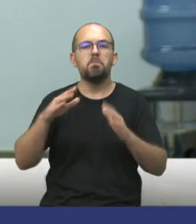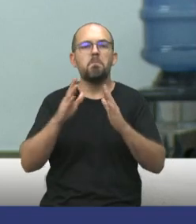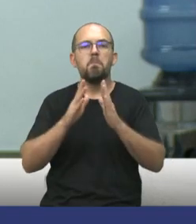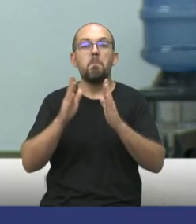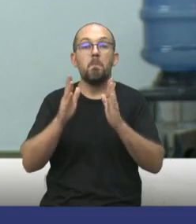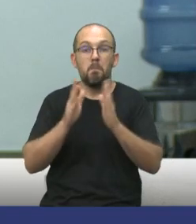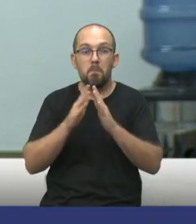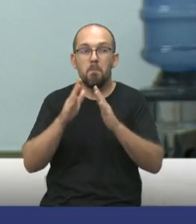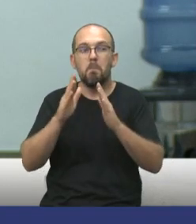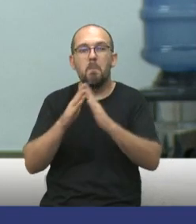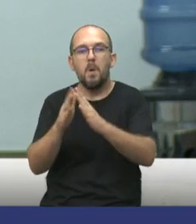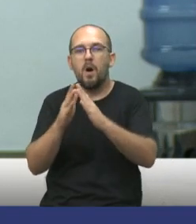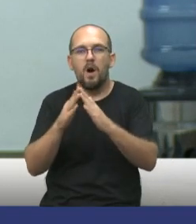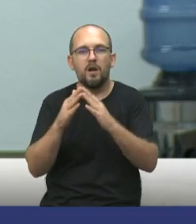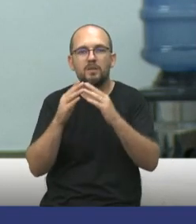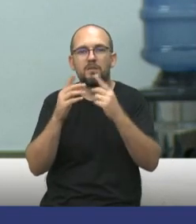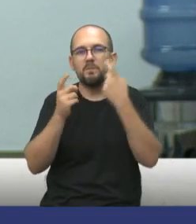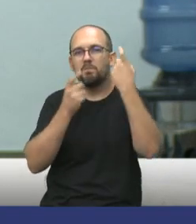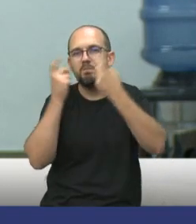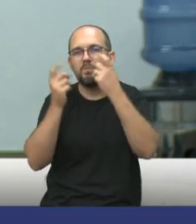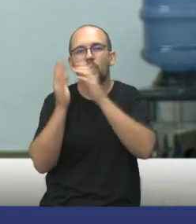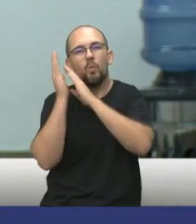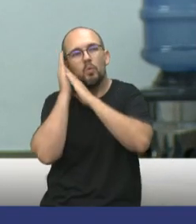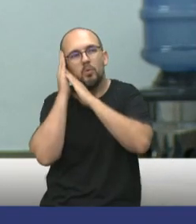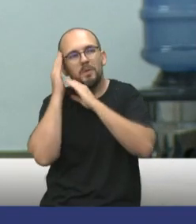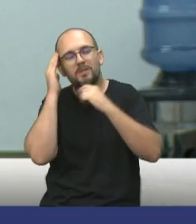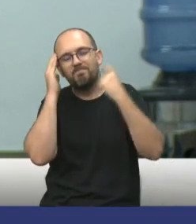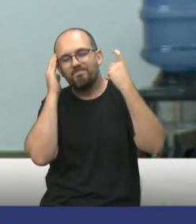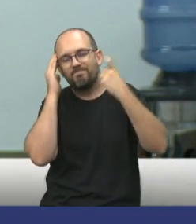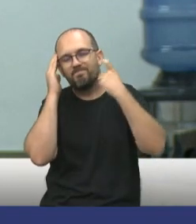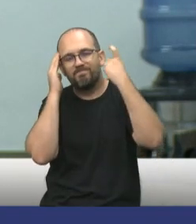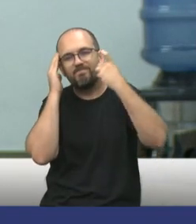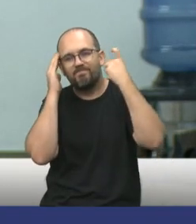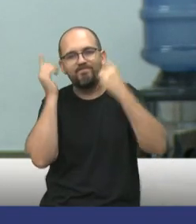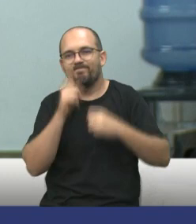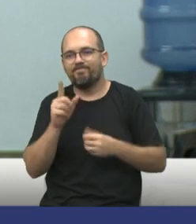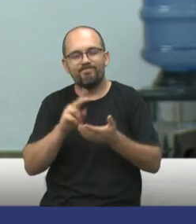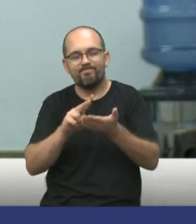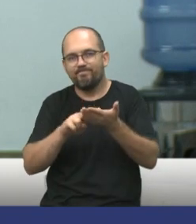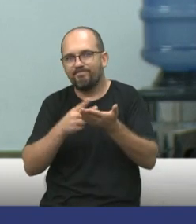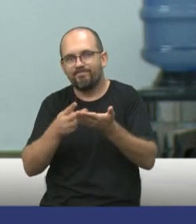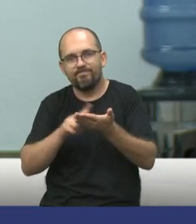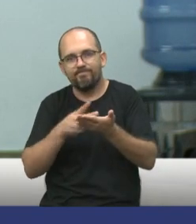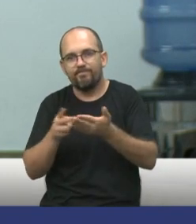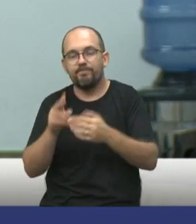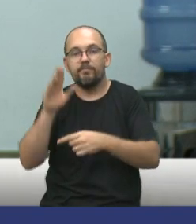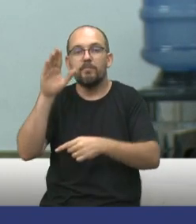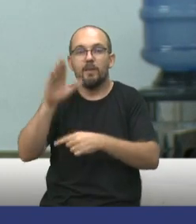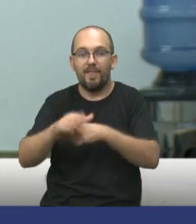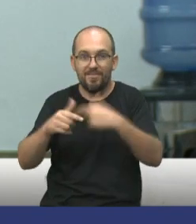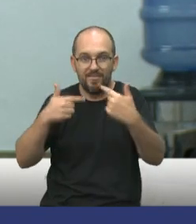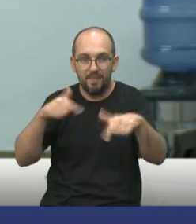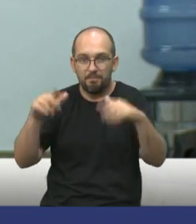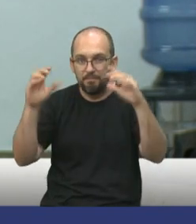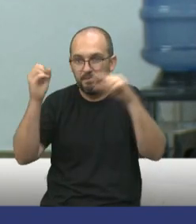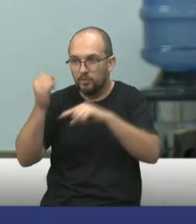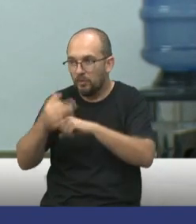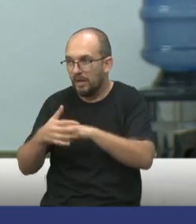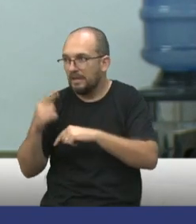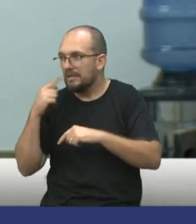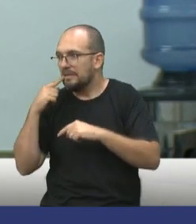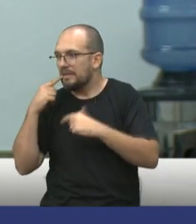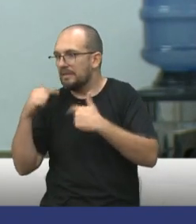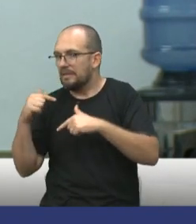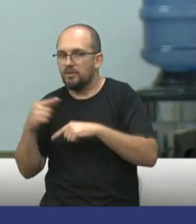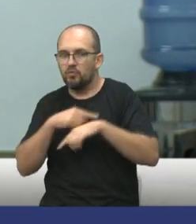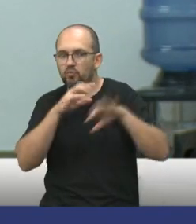quando está chovendo. As pessoas que estão trabalhando quando é tarde não conseguem trabalhar direito, porque tem crianças em casa,